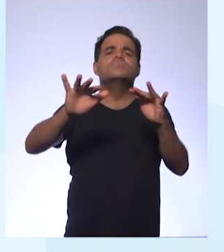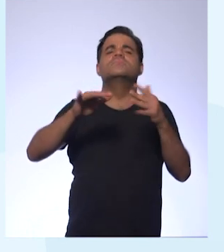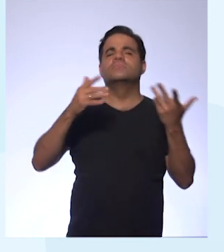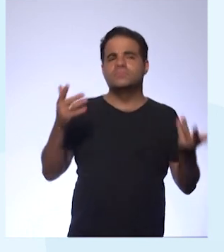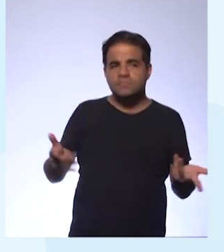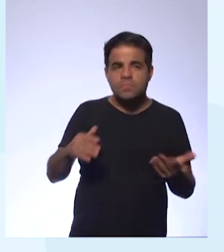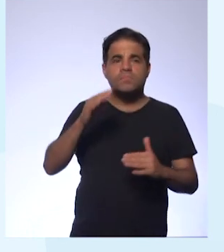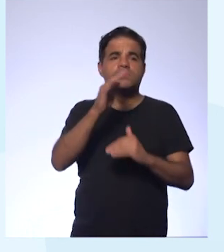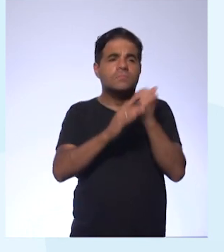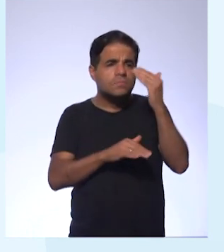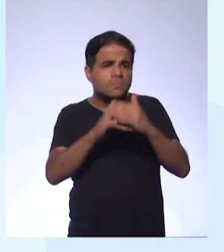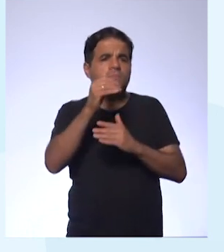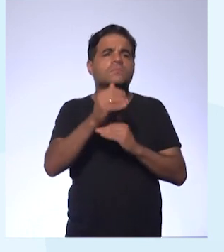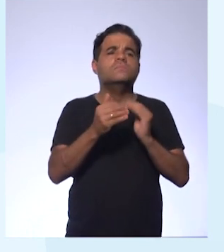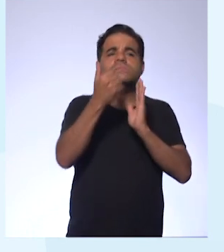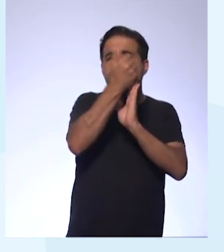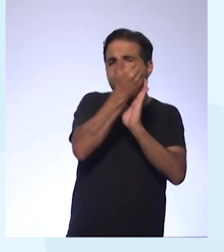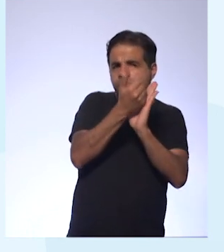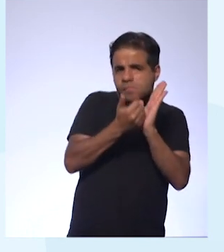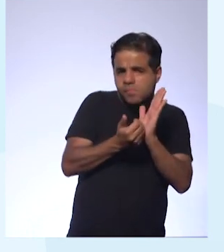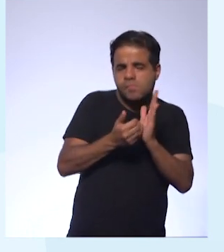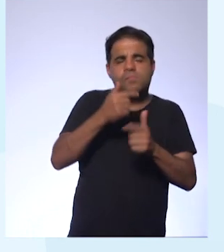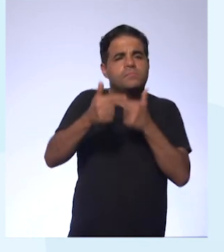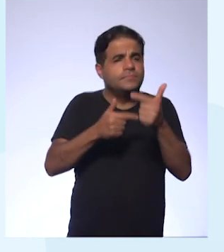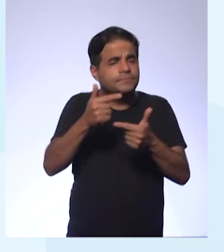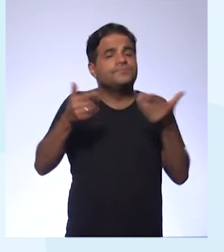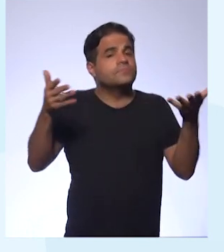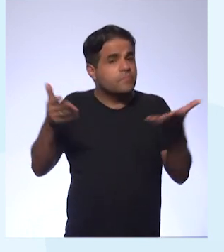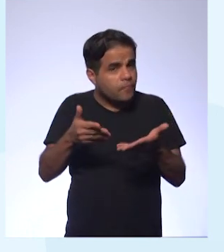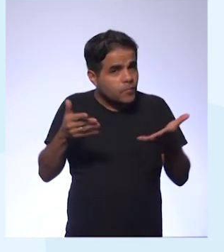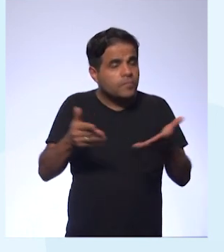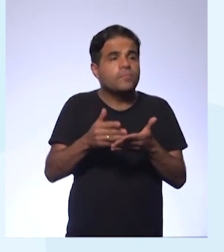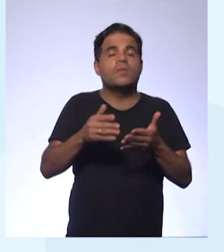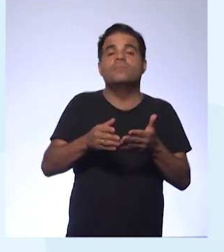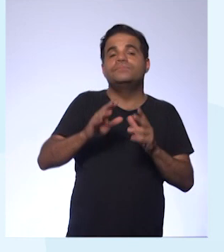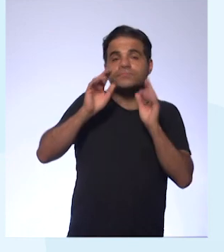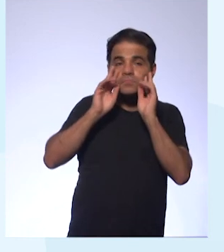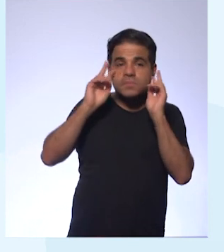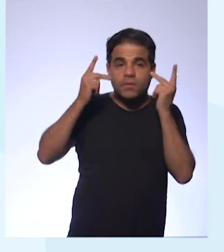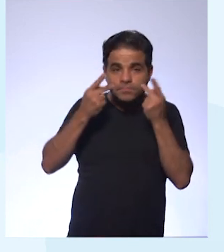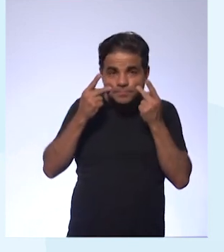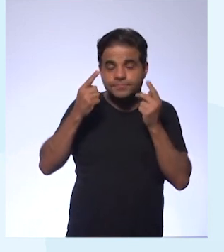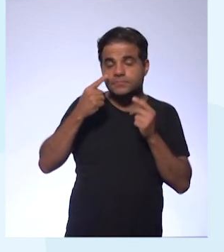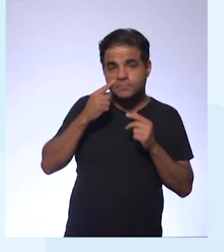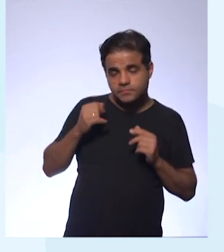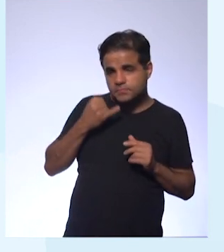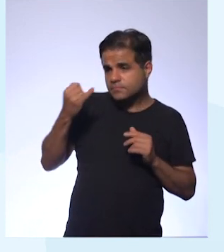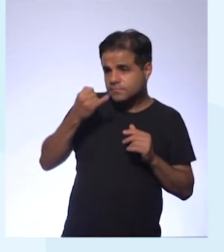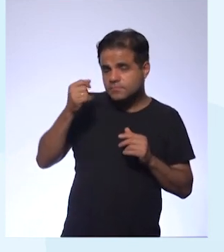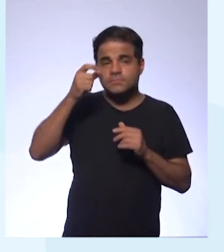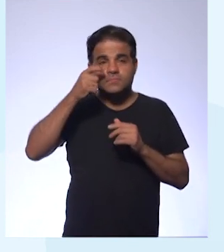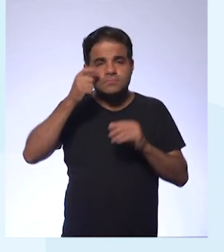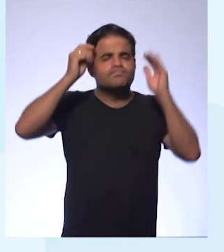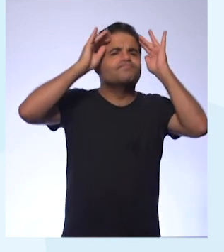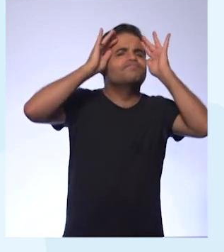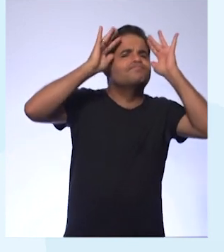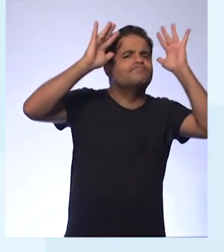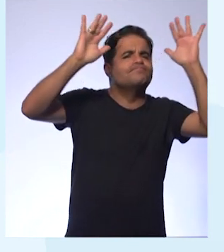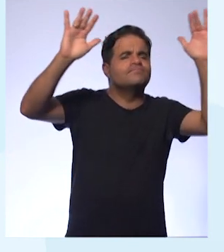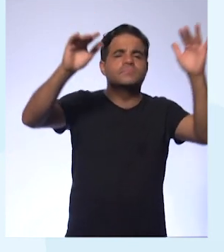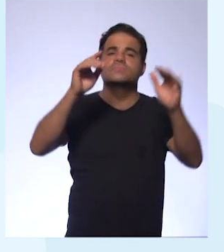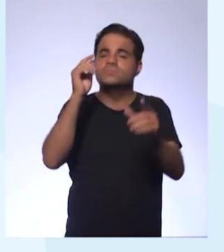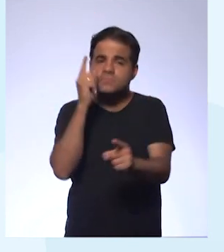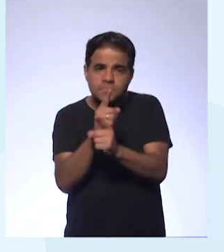A habilidade do currículo oficial que estamos trabalhando hoje é reconhecer a importância das manifestações do pensamento